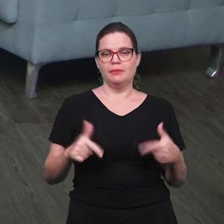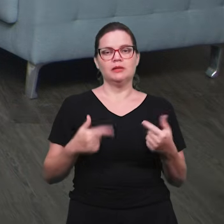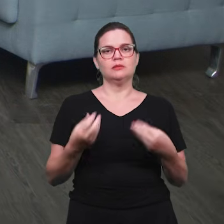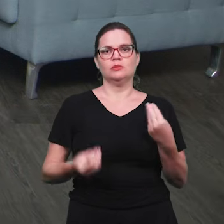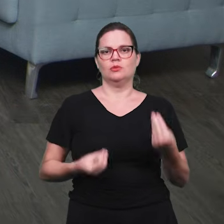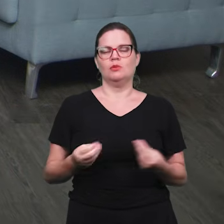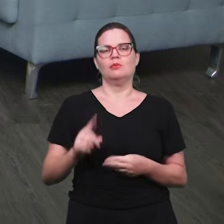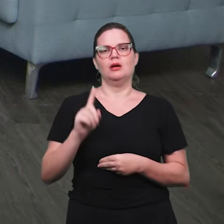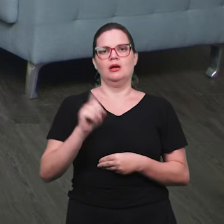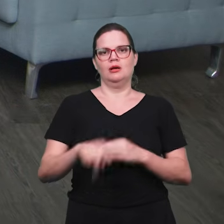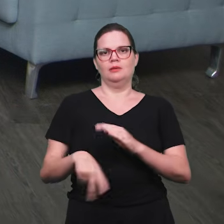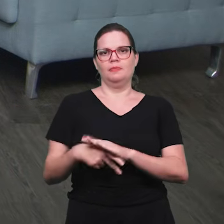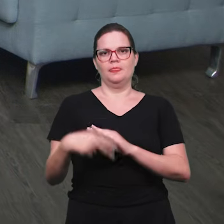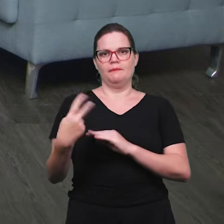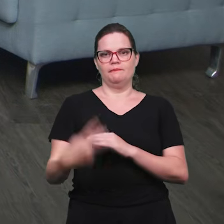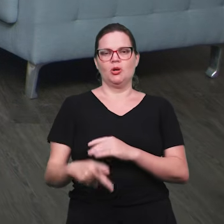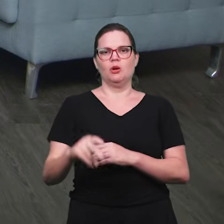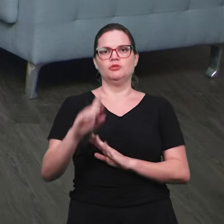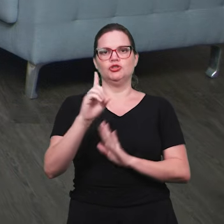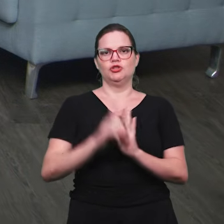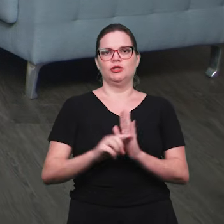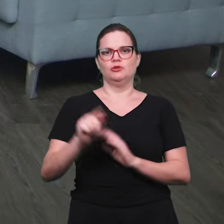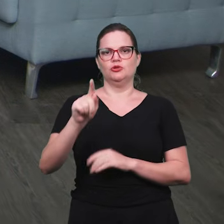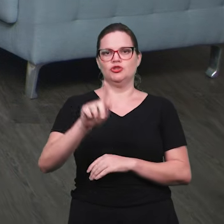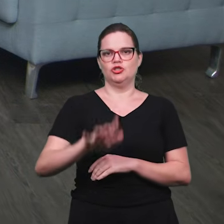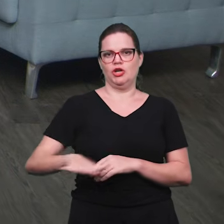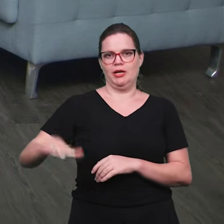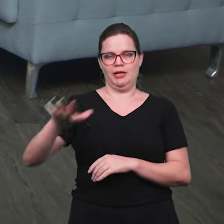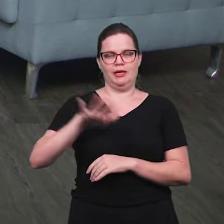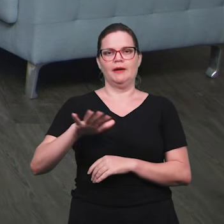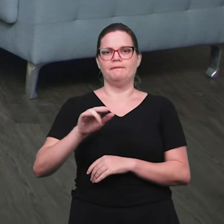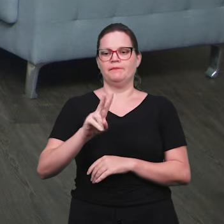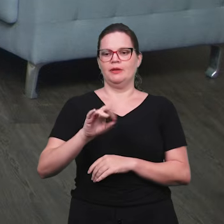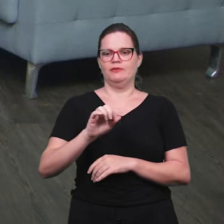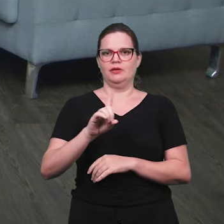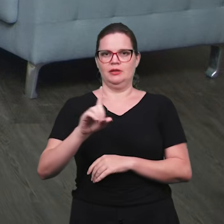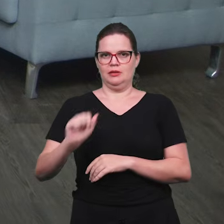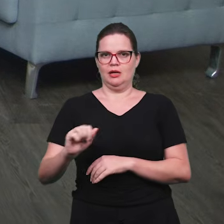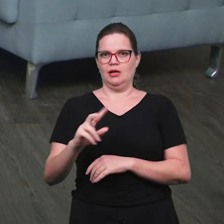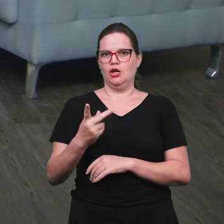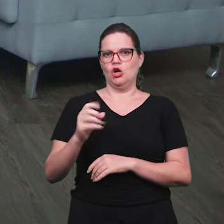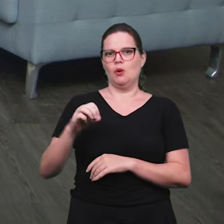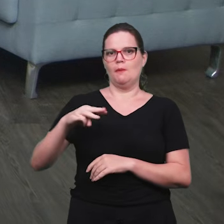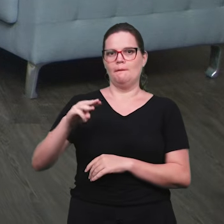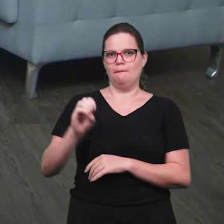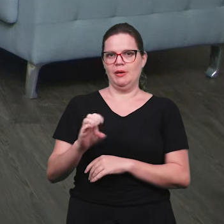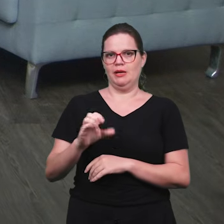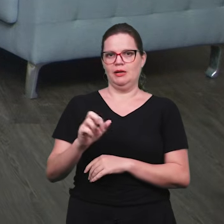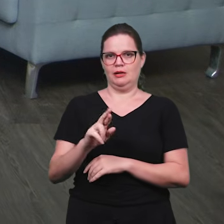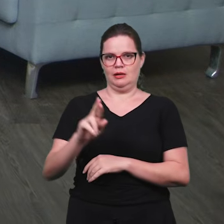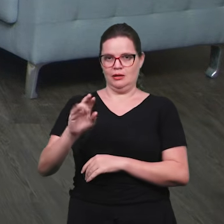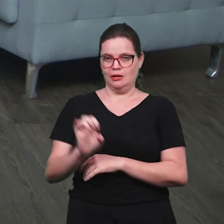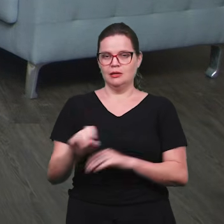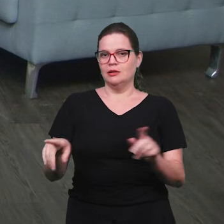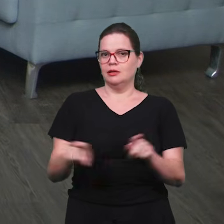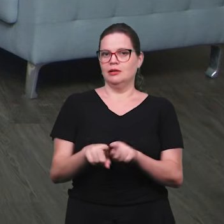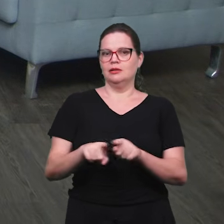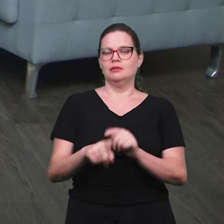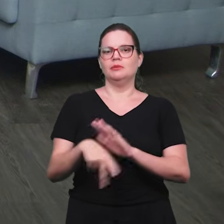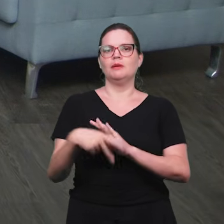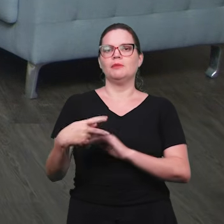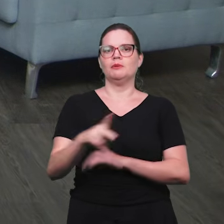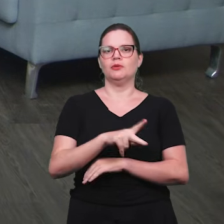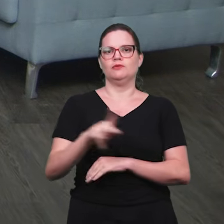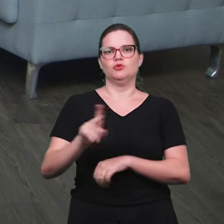profissional, ele é proprietário e diretor-geral da Vida Home Care e docente dos cursos de pós-graduação da EMESCAM, os cursos